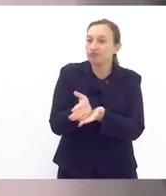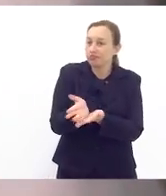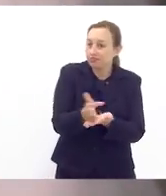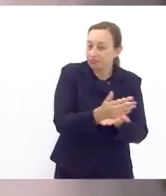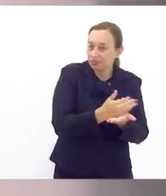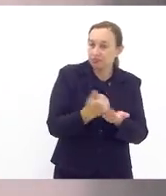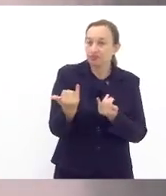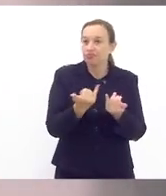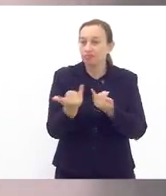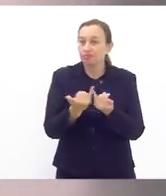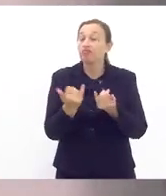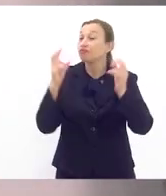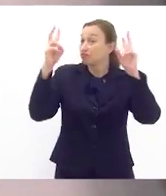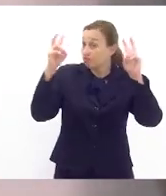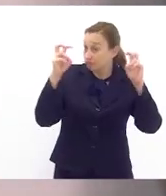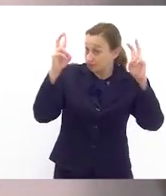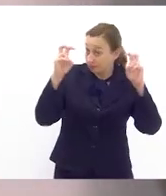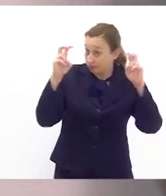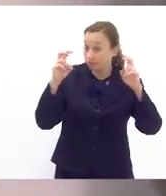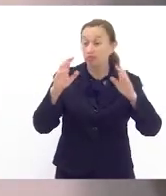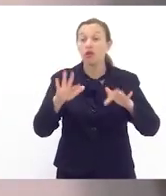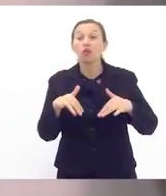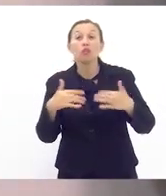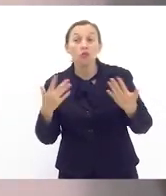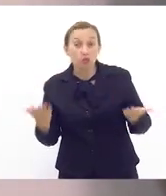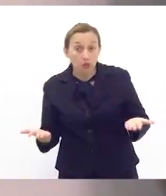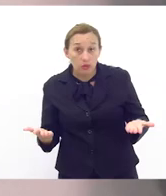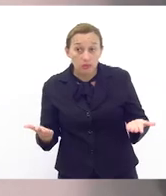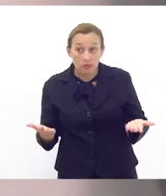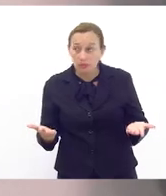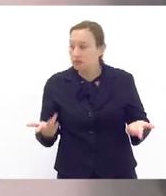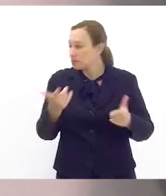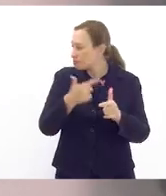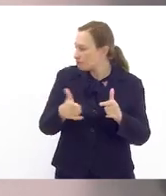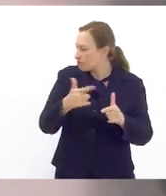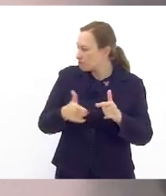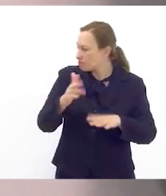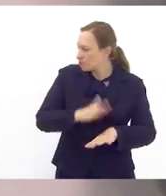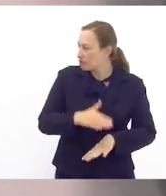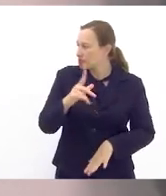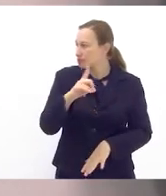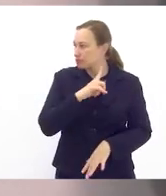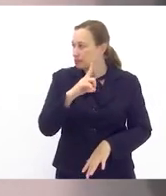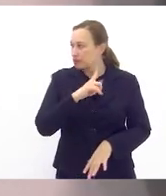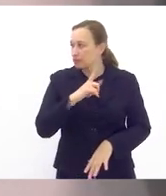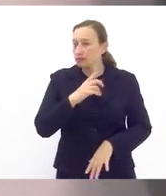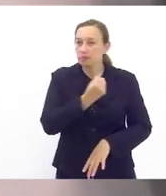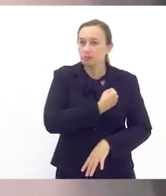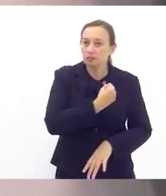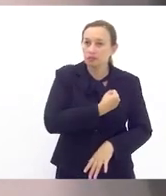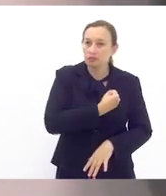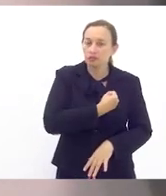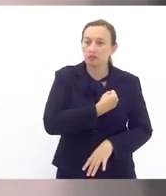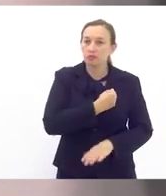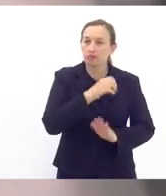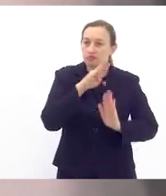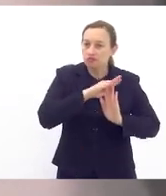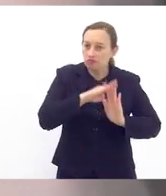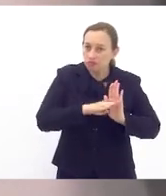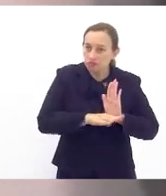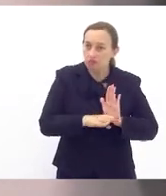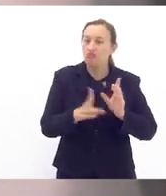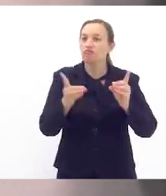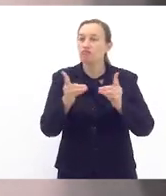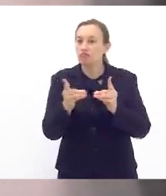os temas né Quais são as maiores problemas trazidos o número de agendamentos que a gente tem de